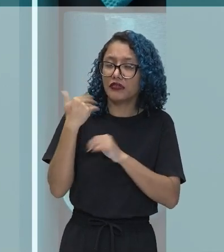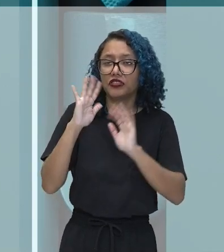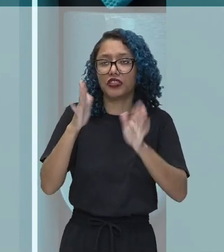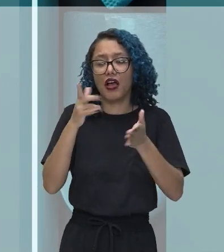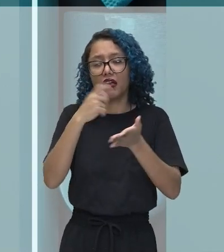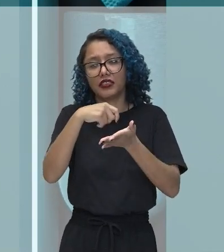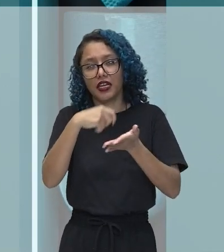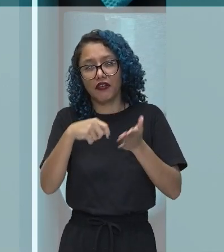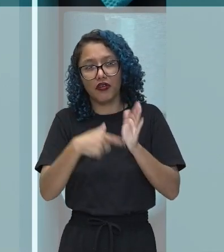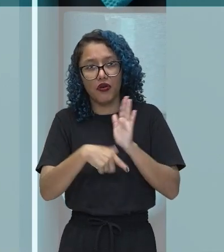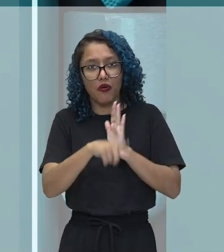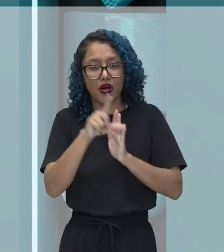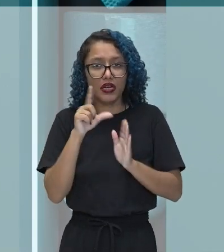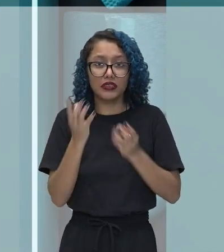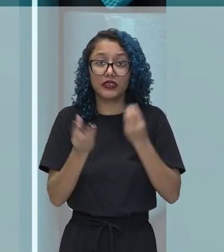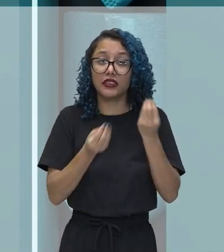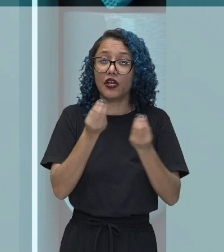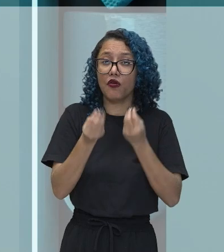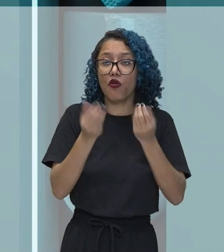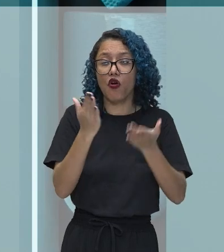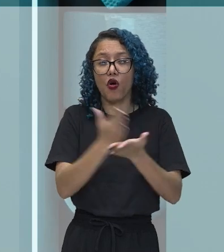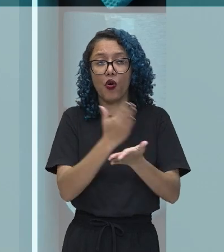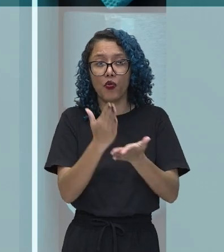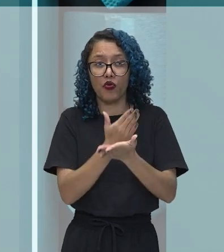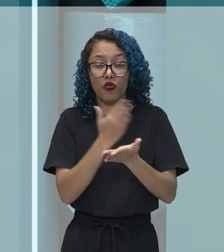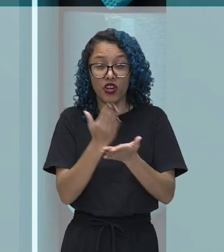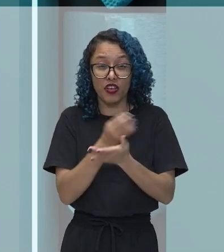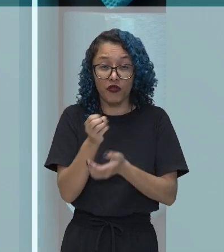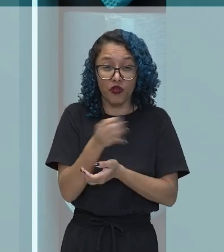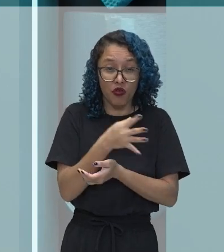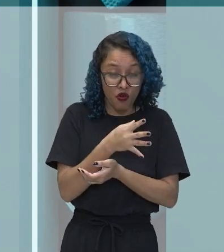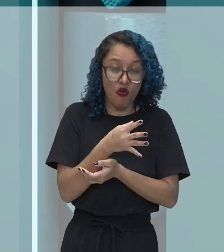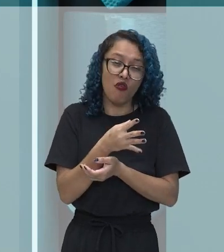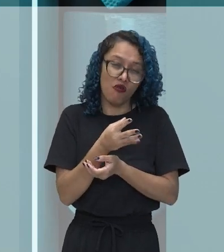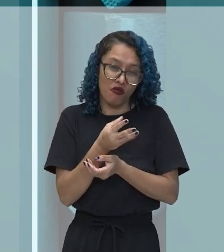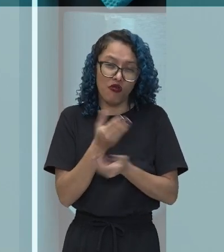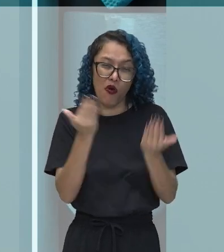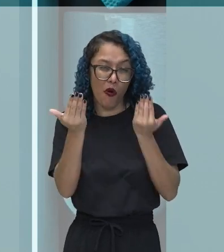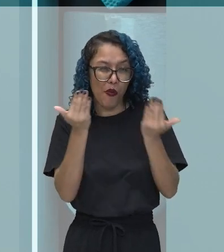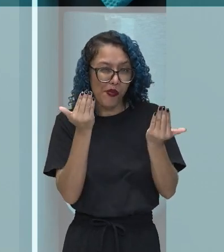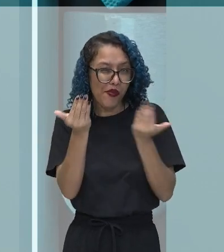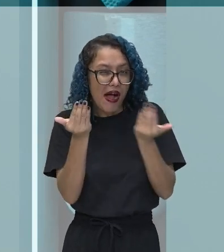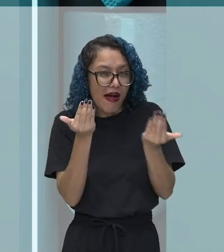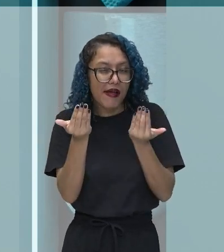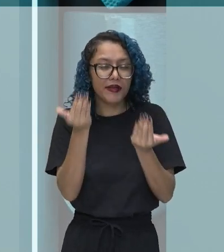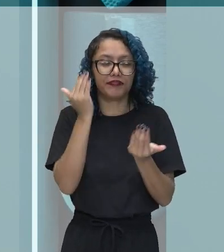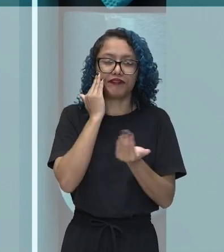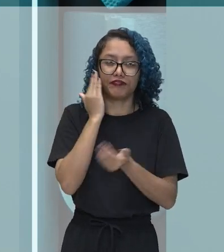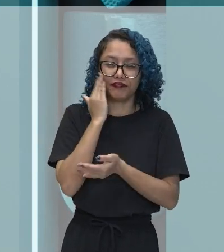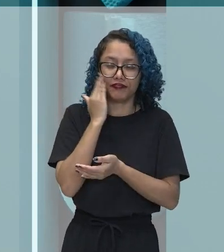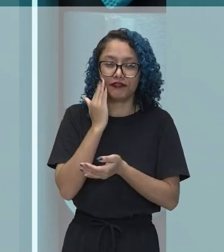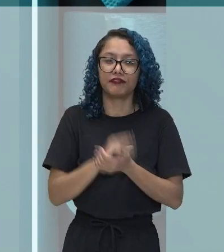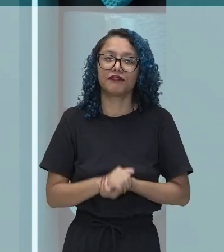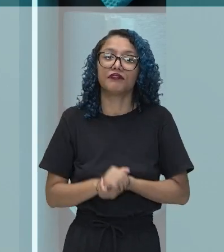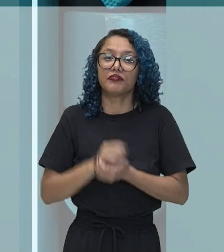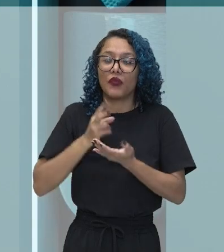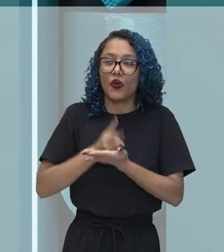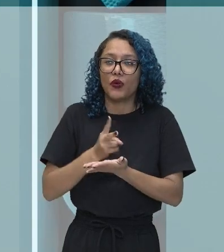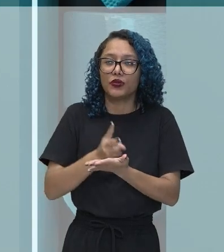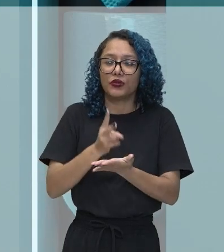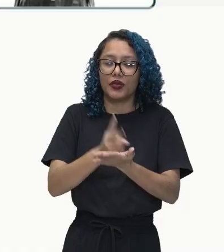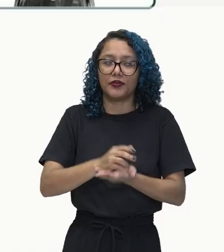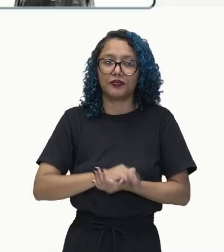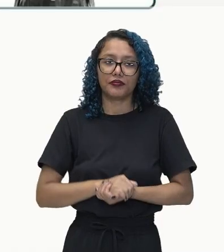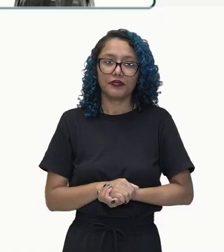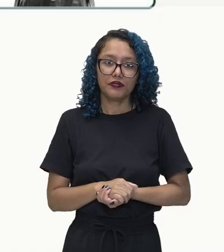apresenta nessa obra, na obra resenhada, no caso, na obra nova, no livro novo, né? Então vamos prosseguir lendo aí a nossa resenha do filme,